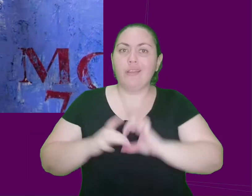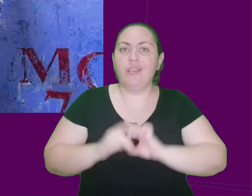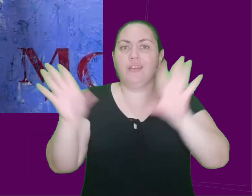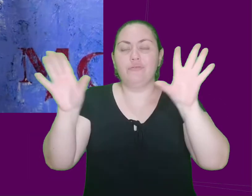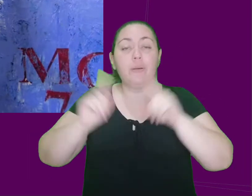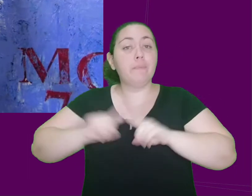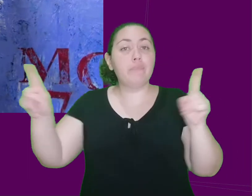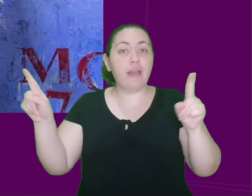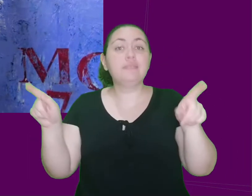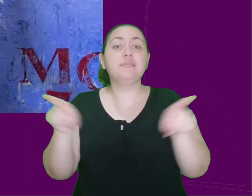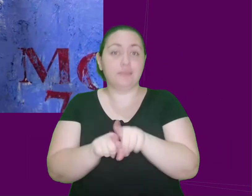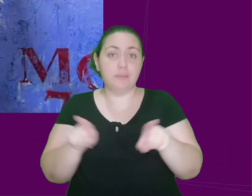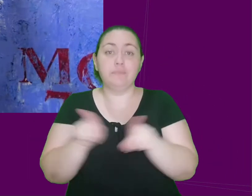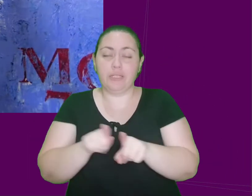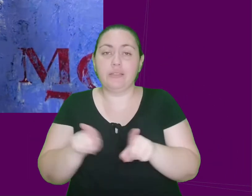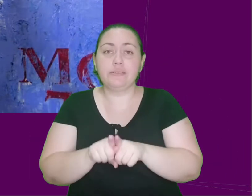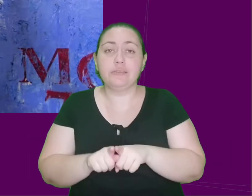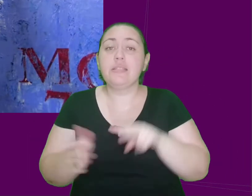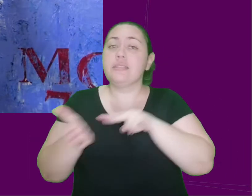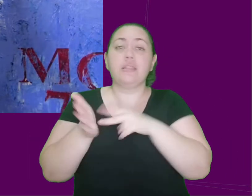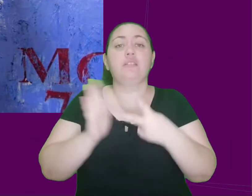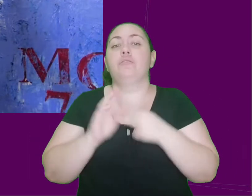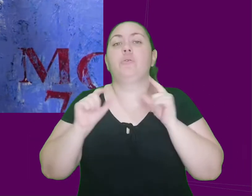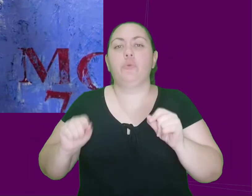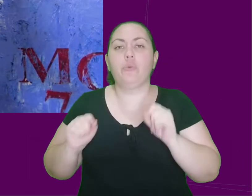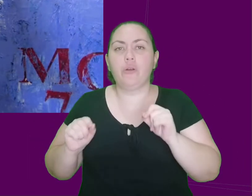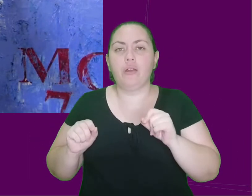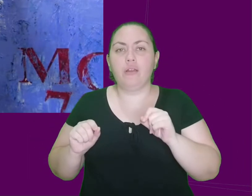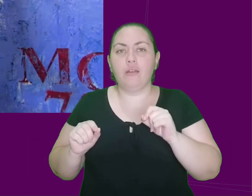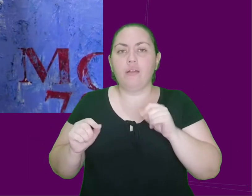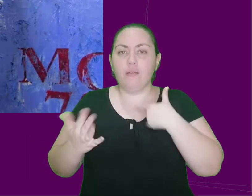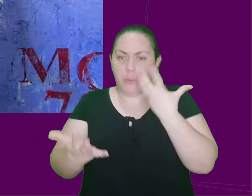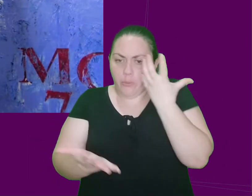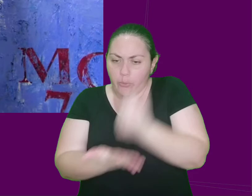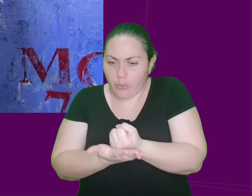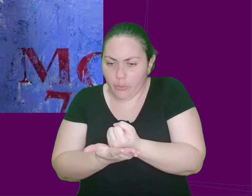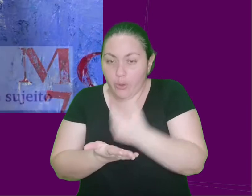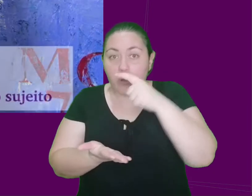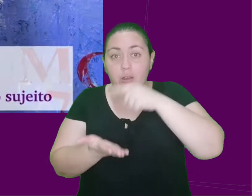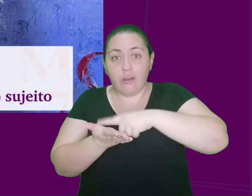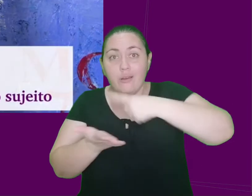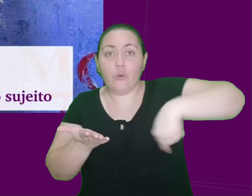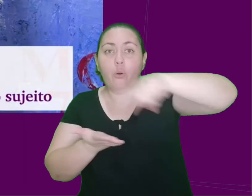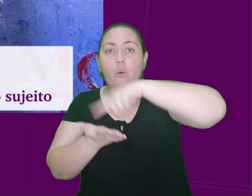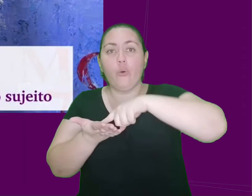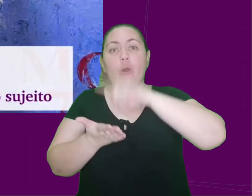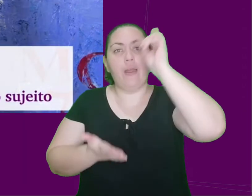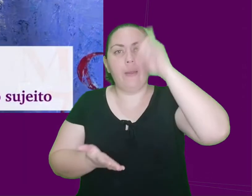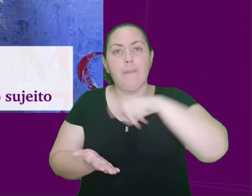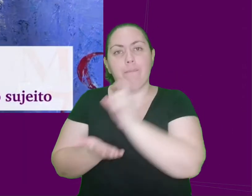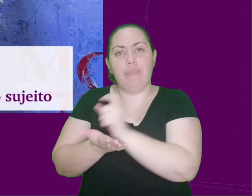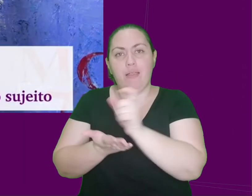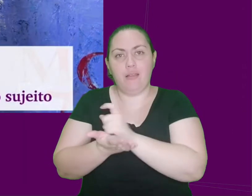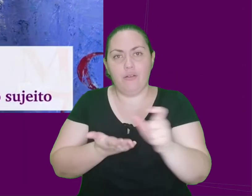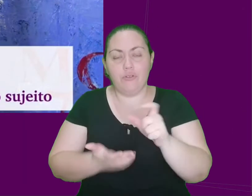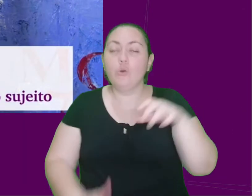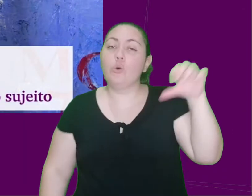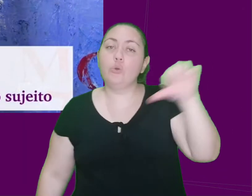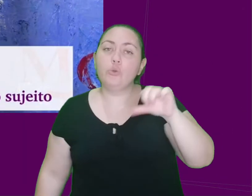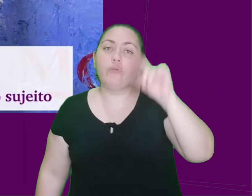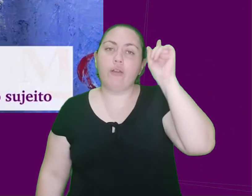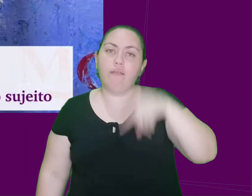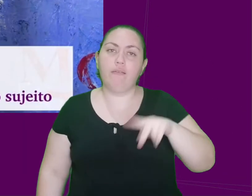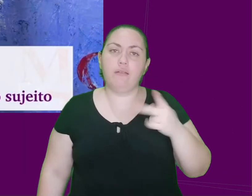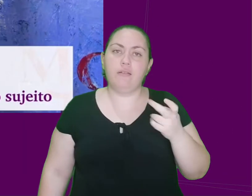mas concomitantemente se mobiliza nesse rosto feito de palavras. O nono conto seria Hereditário. E